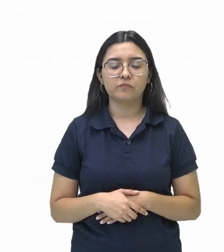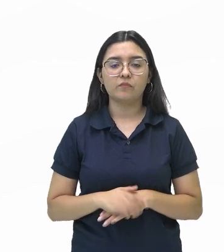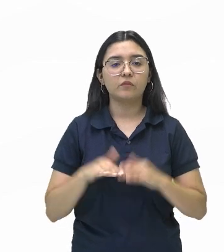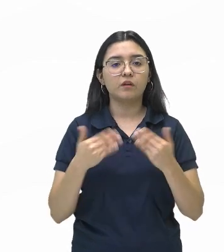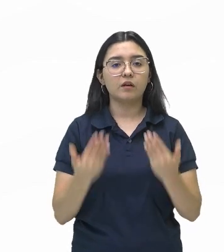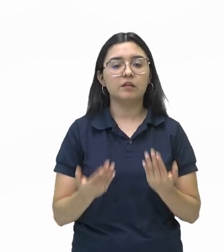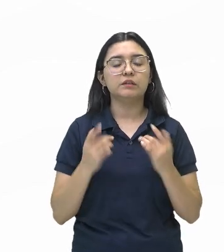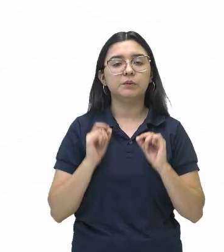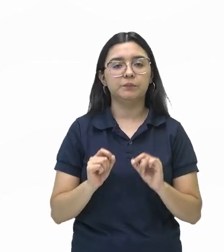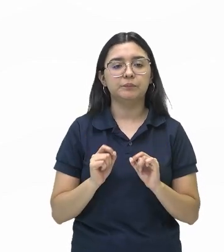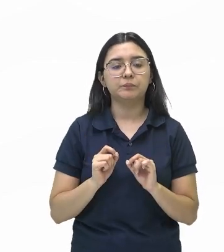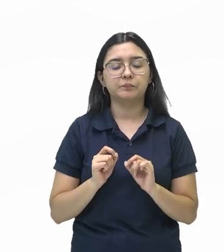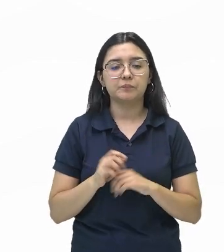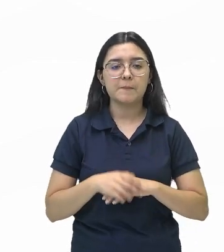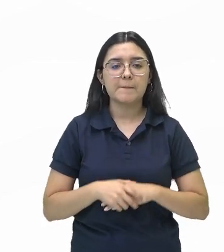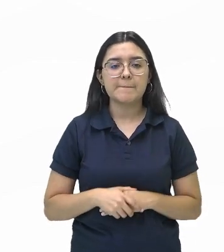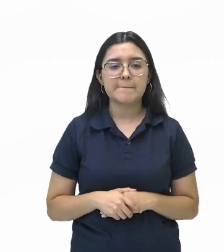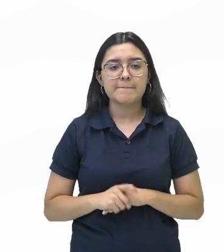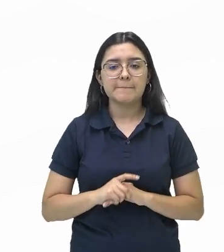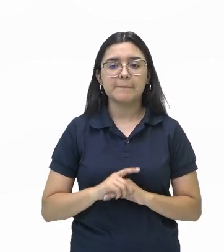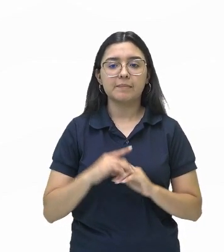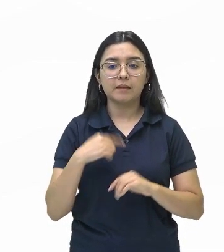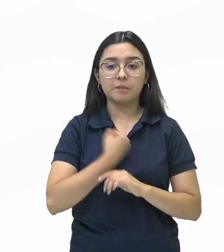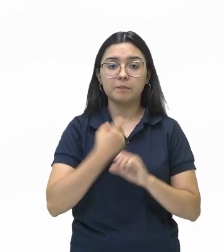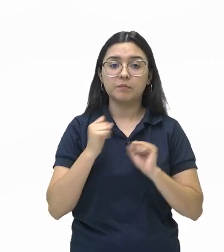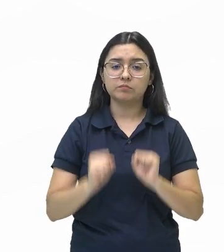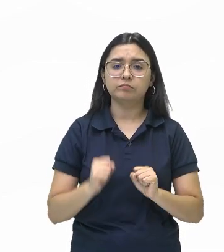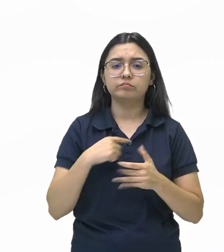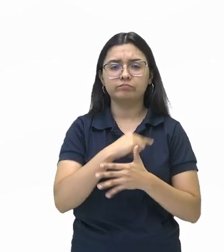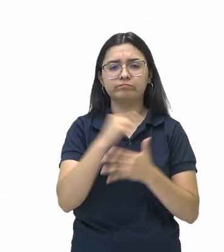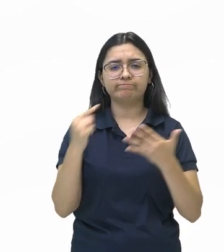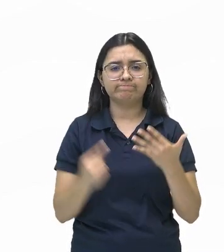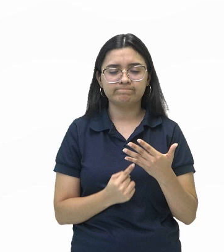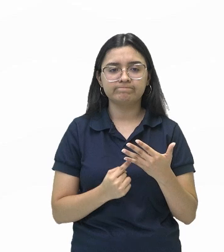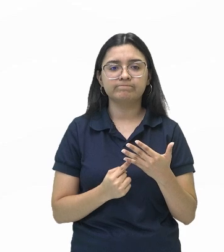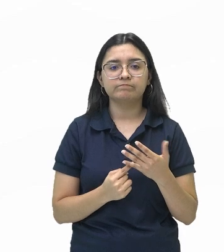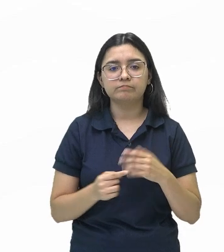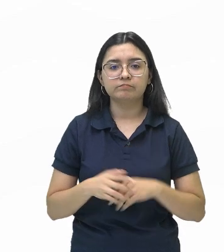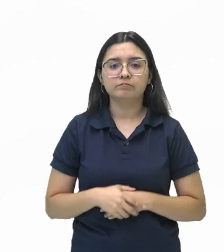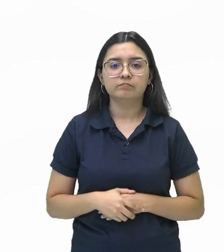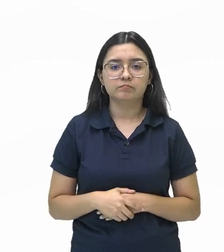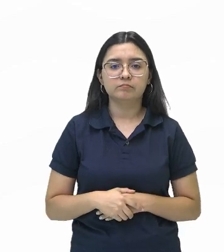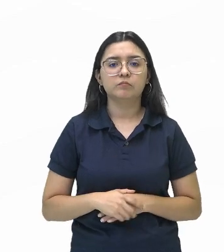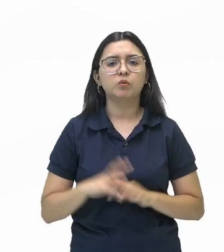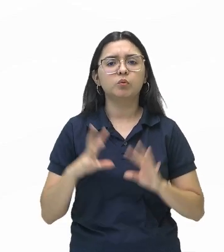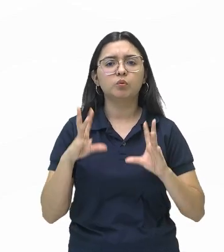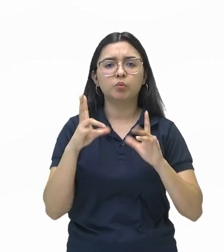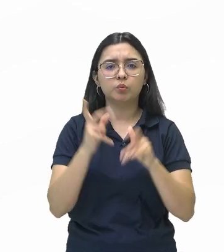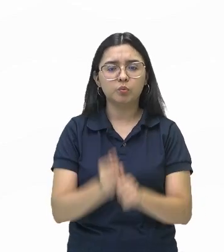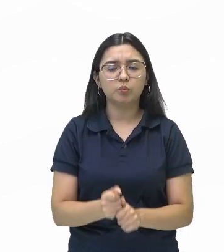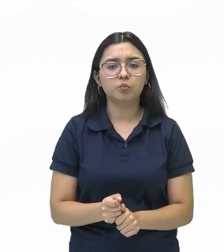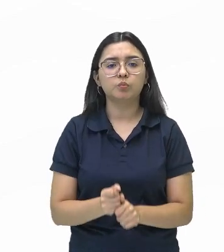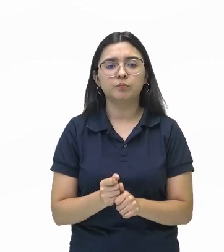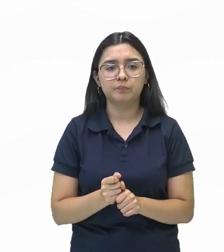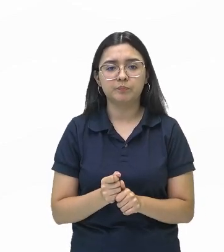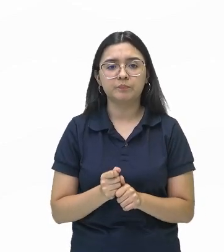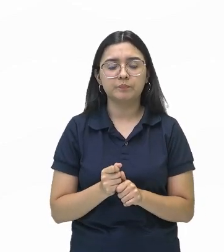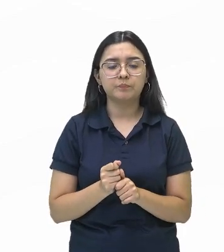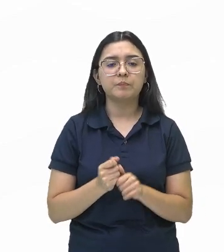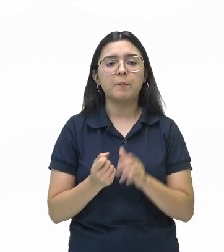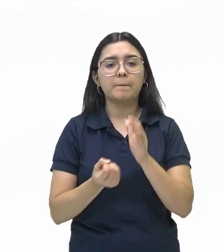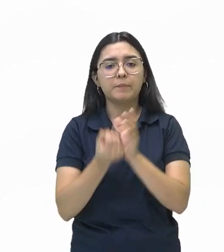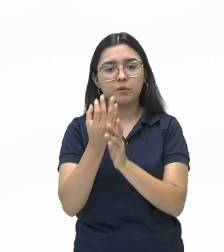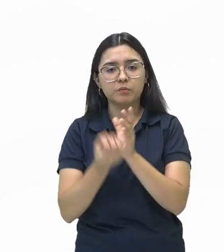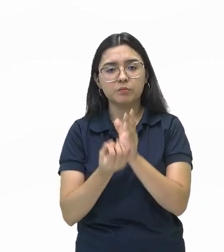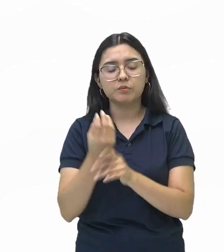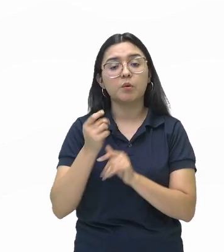E aí, a gente pode dizer que apesar de tudo isso, né, de tudo isso que estão ali próximos, a